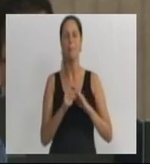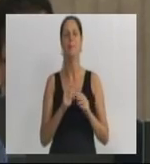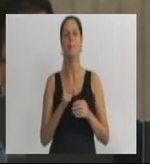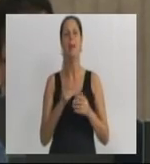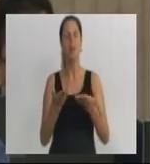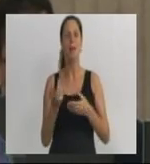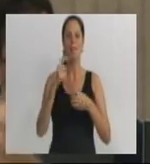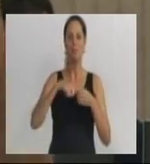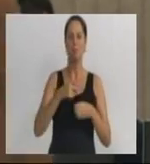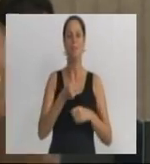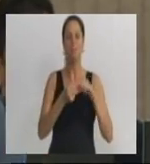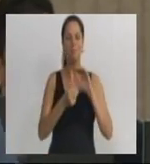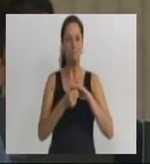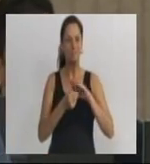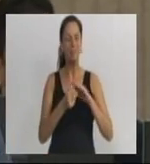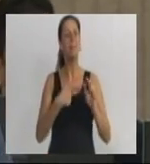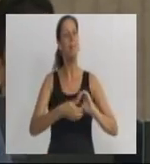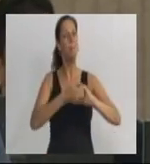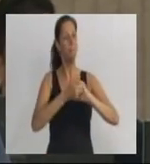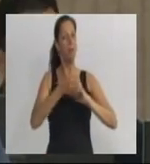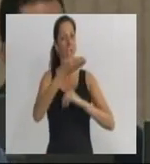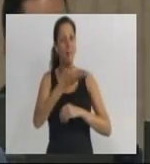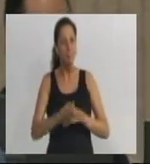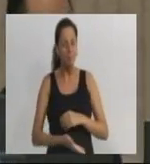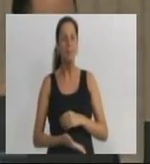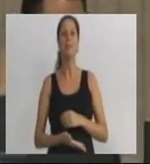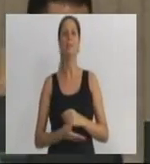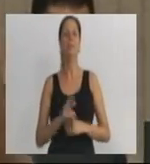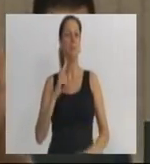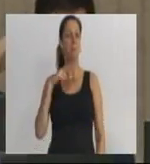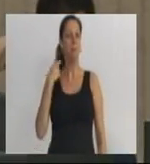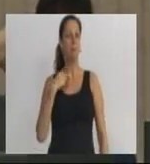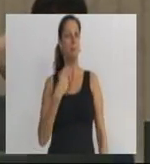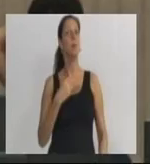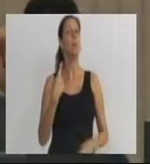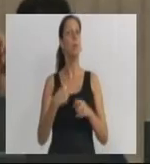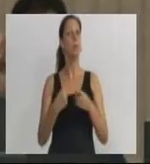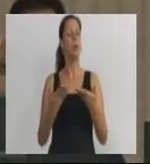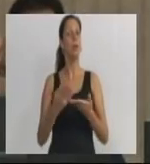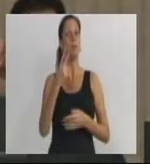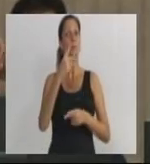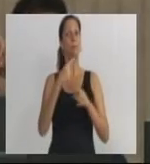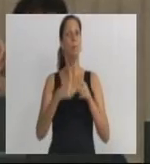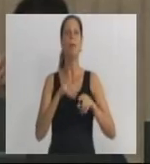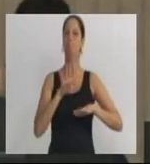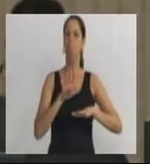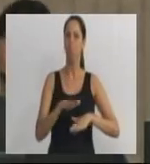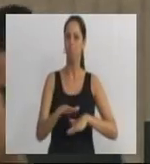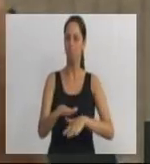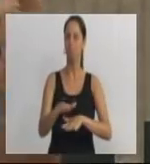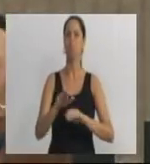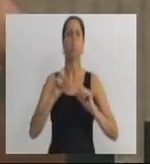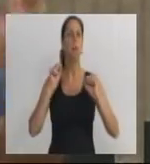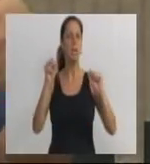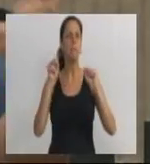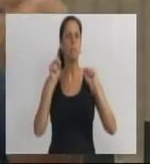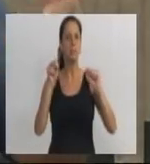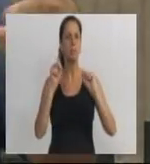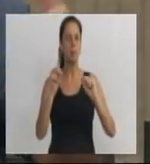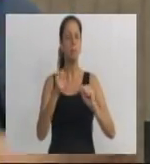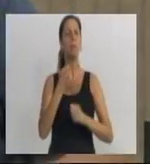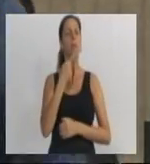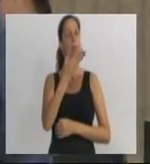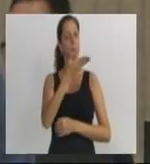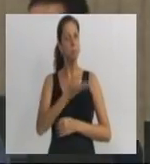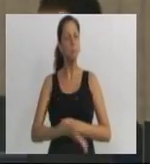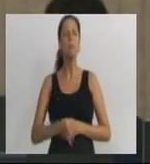e pela iniciativa, né, dessa nova manifestação, e faremos o possível para estar presente também, e dizer como Vossa Excelência aqui inúmeras vezes